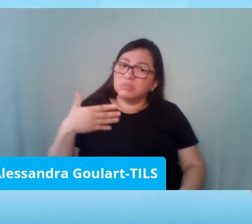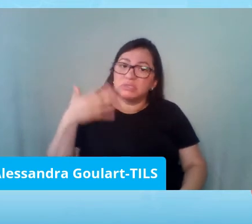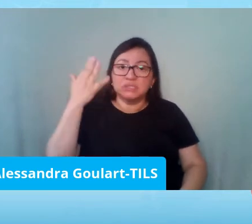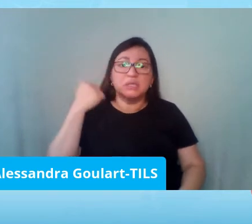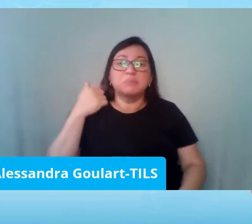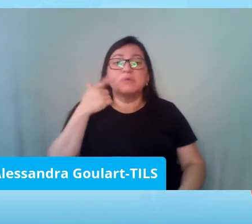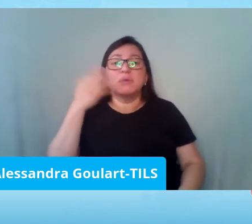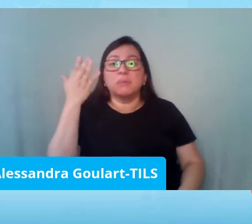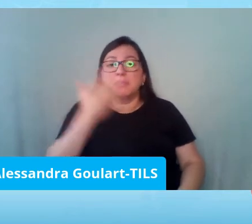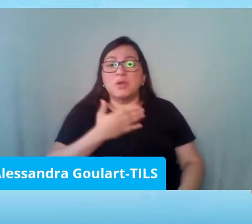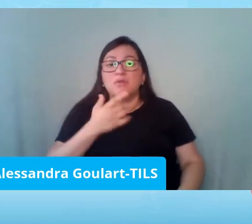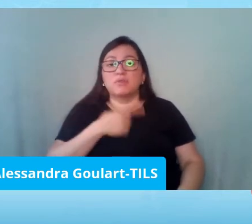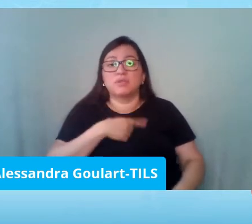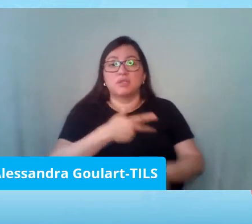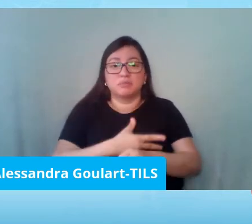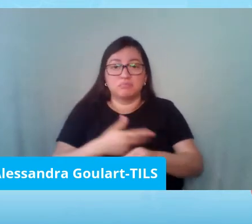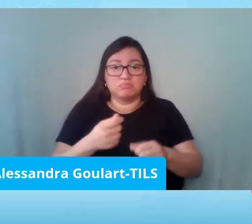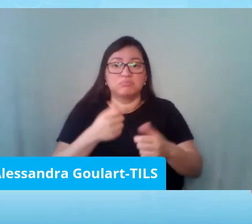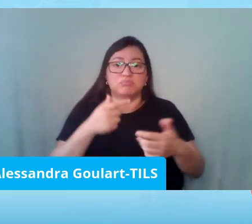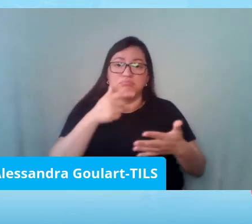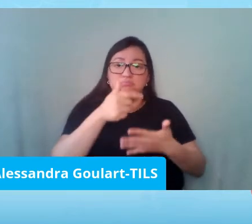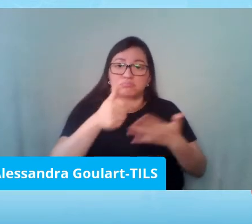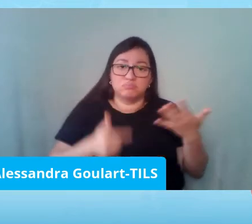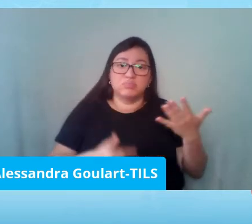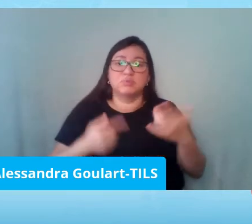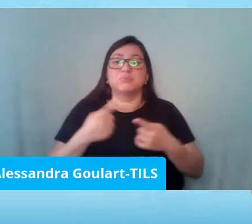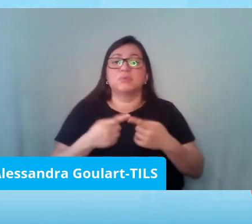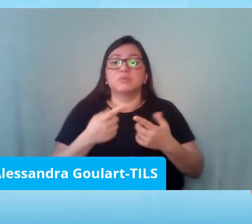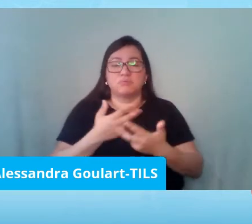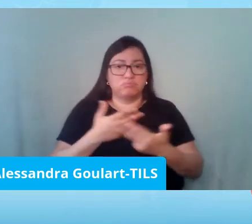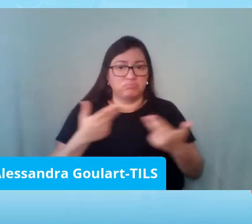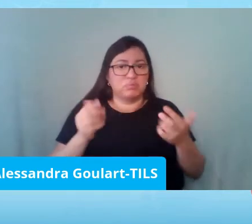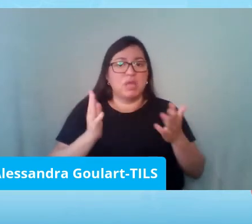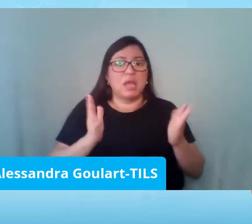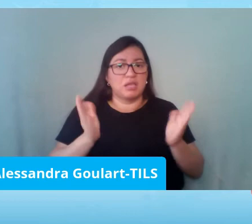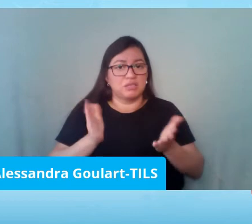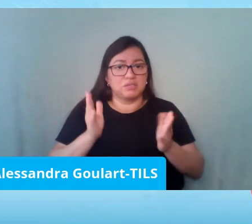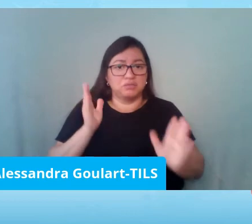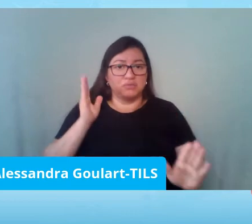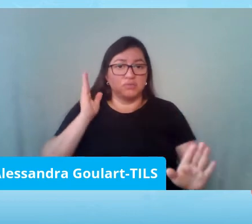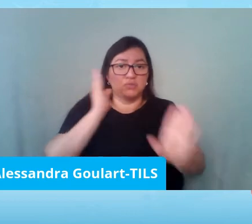gente pensar em ST. Porque muitas vezes a pessoa vai descobrir